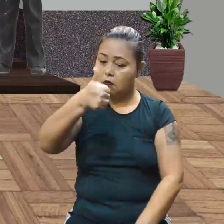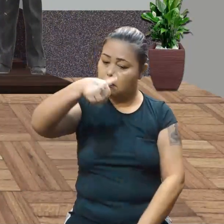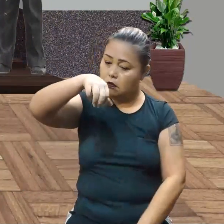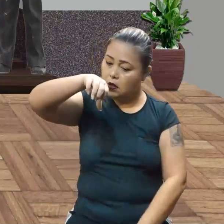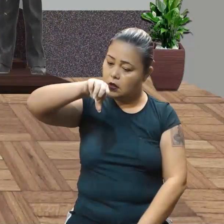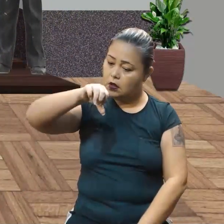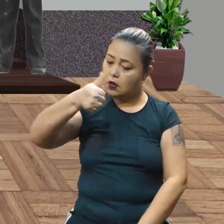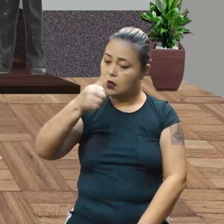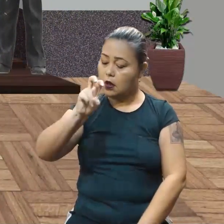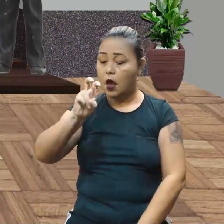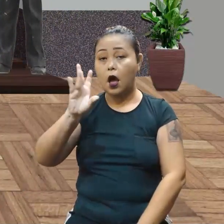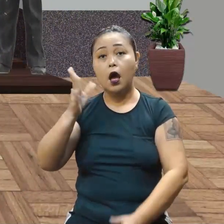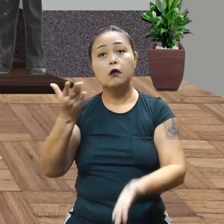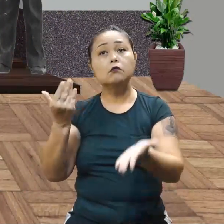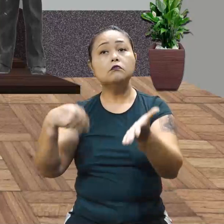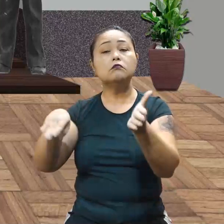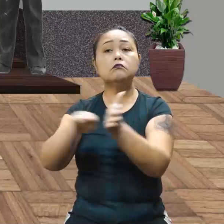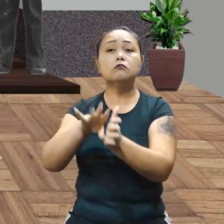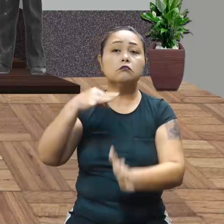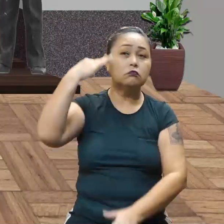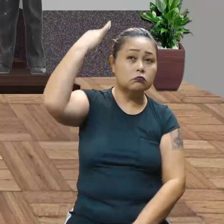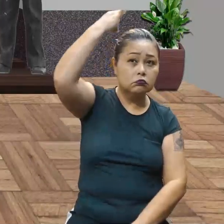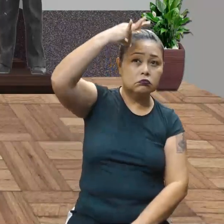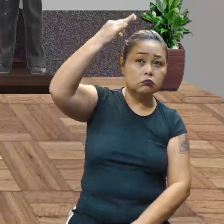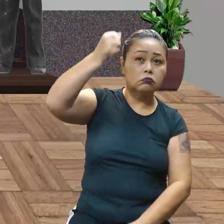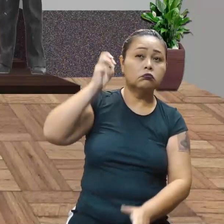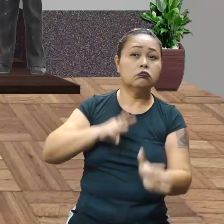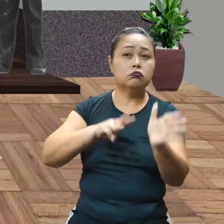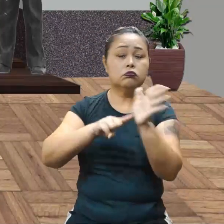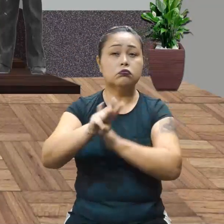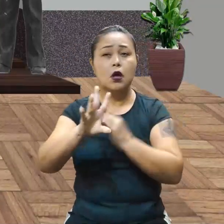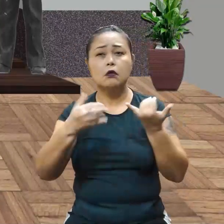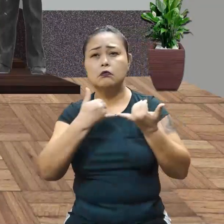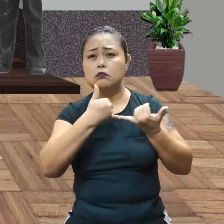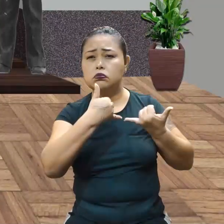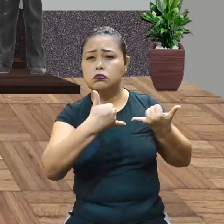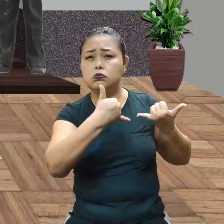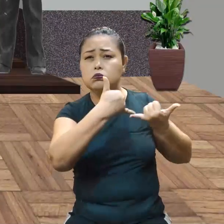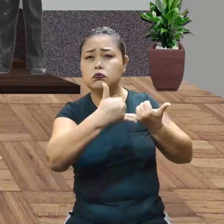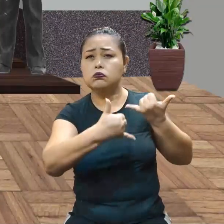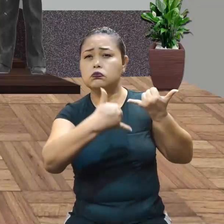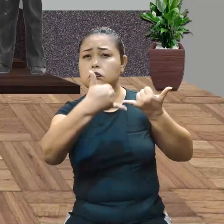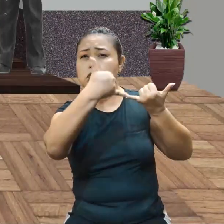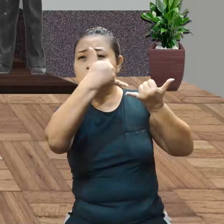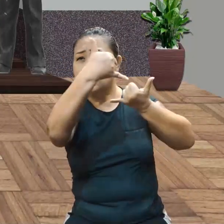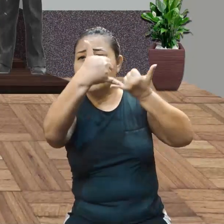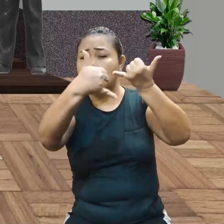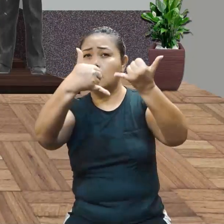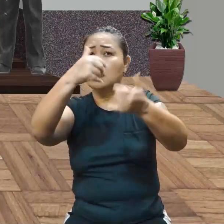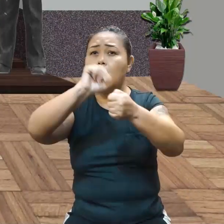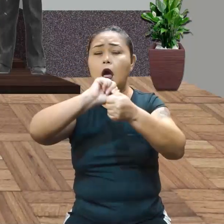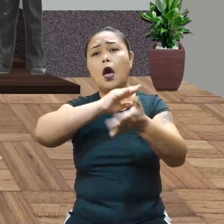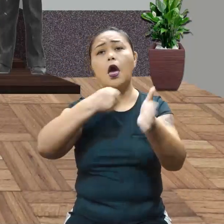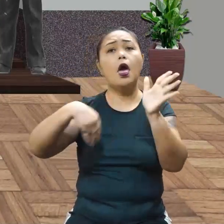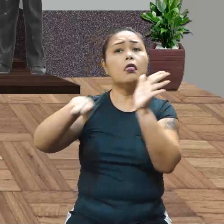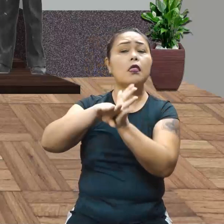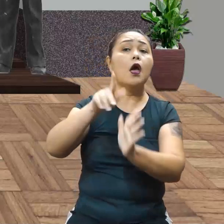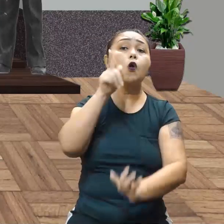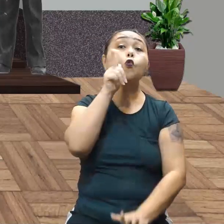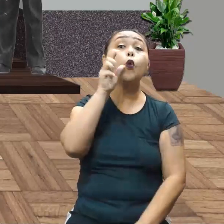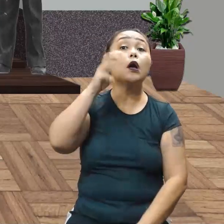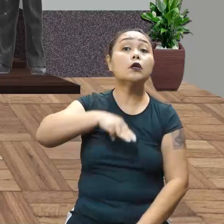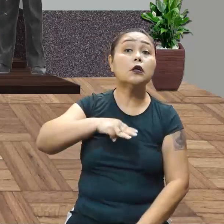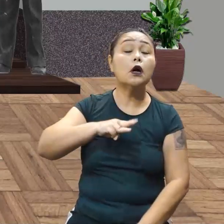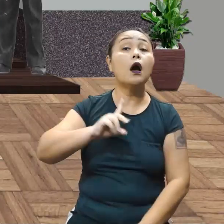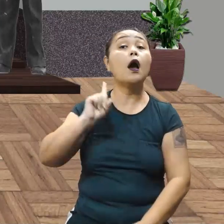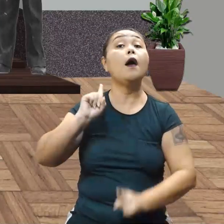1915, quando ele chega a Santo Antônio do Rio Madeira. É claro que as linhas telegráficas elas foram depois ligadas até Guajará-Mirim, mas